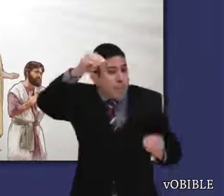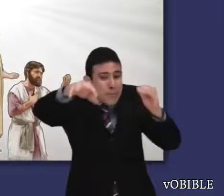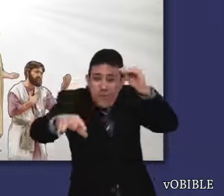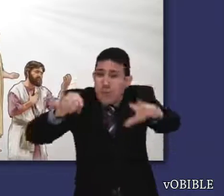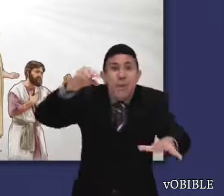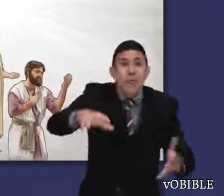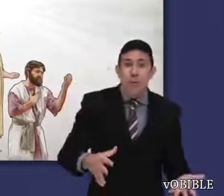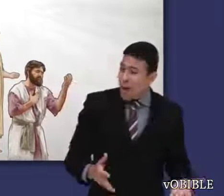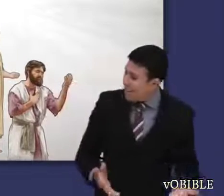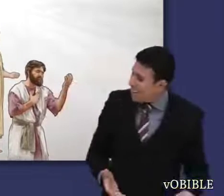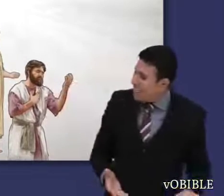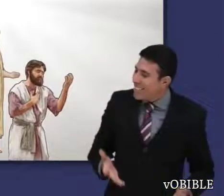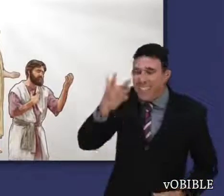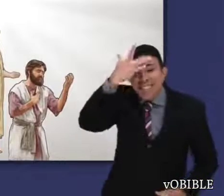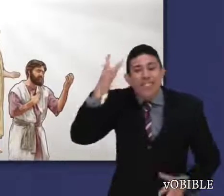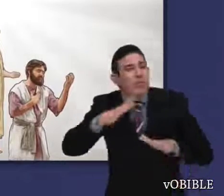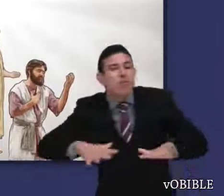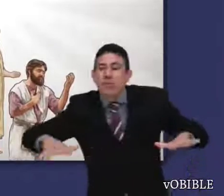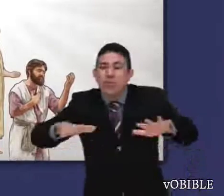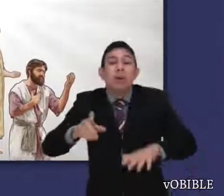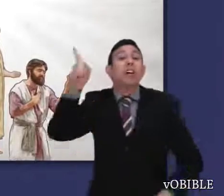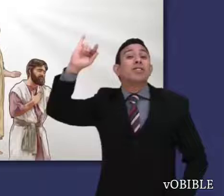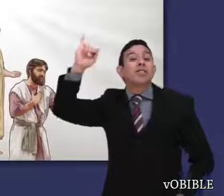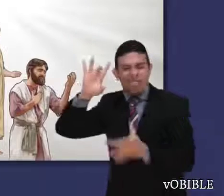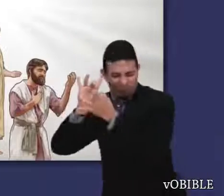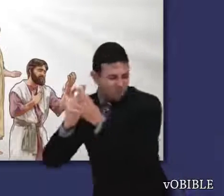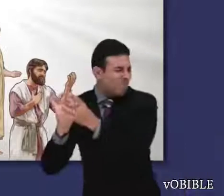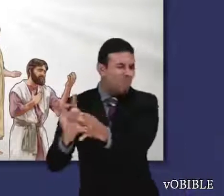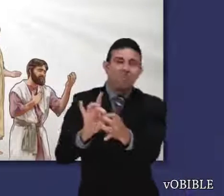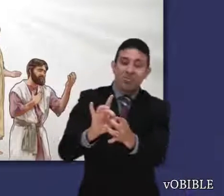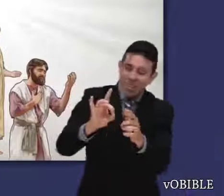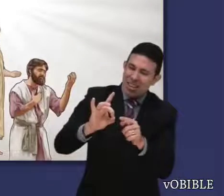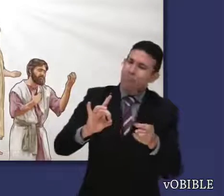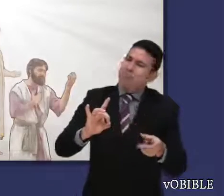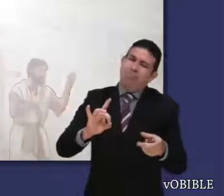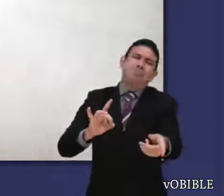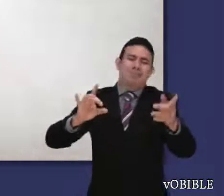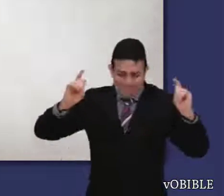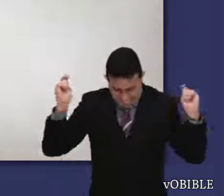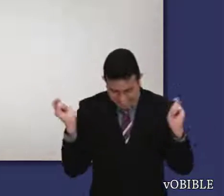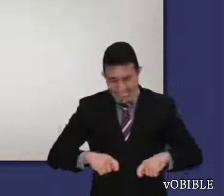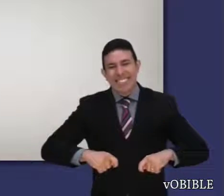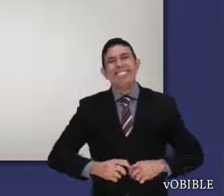de Jesus, nos dá tudo o que precisamos para ter uma amizade achegada e eterna com Deus.